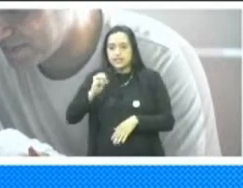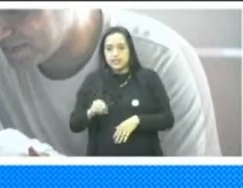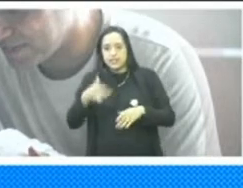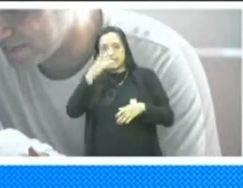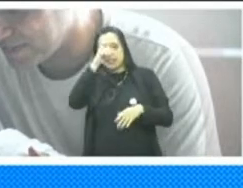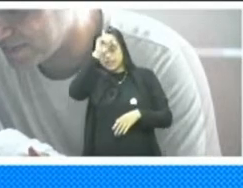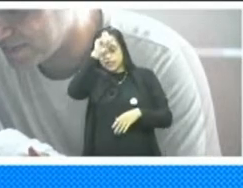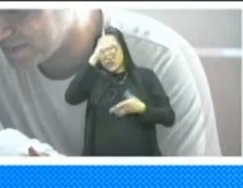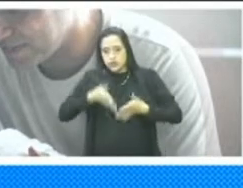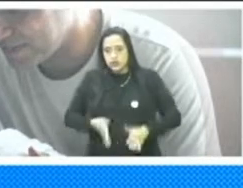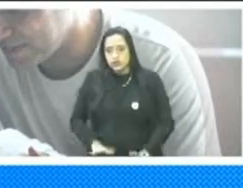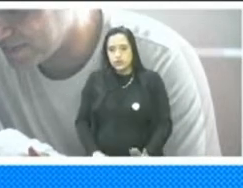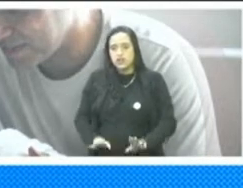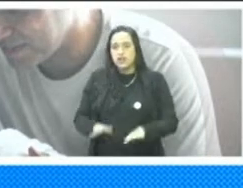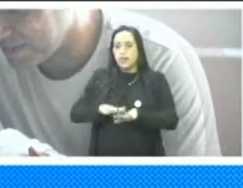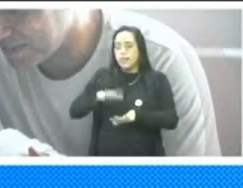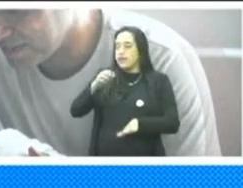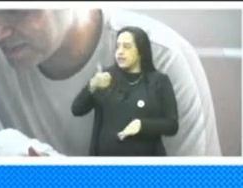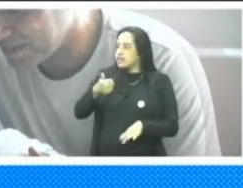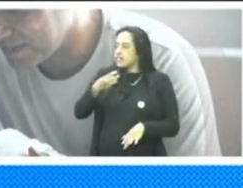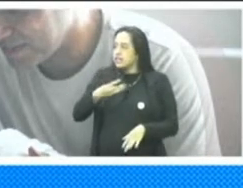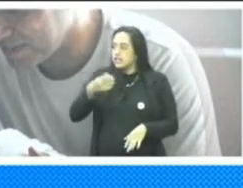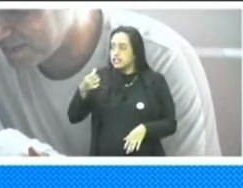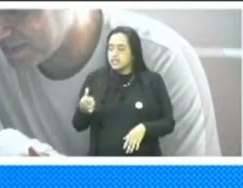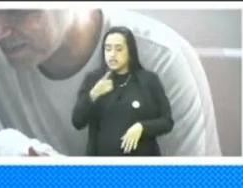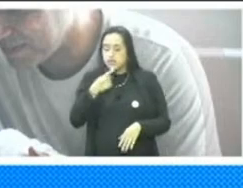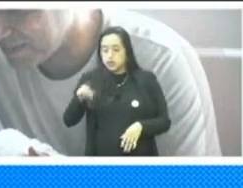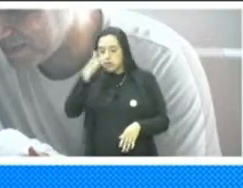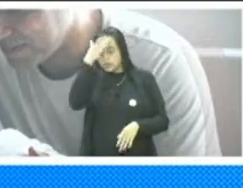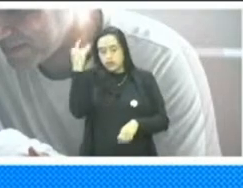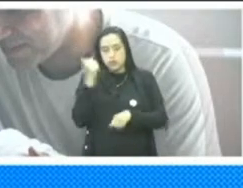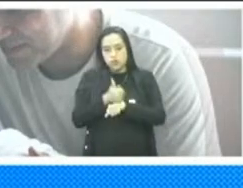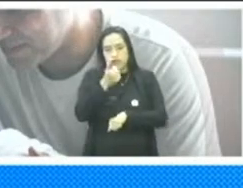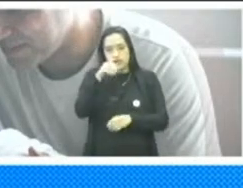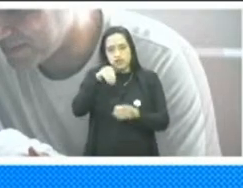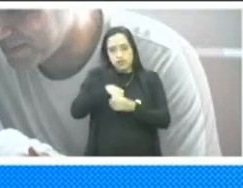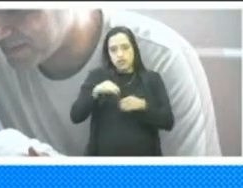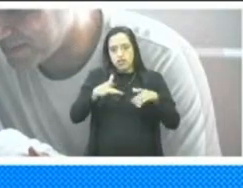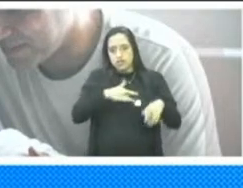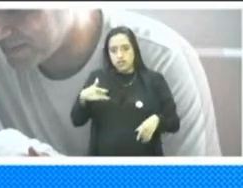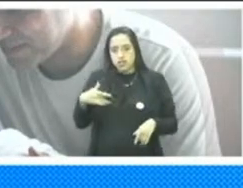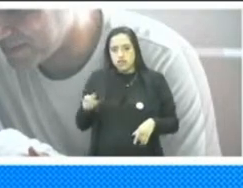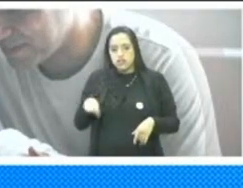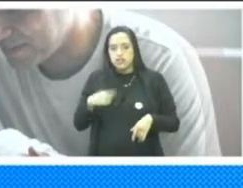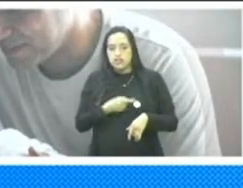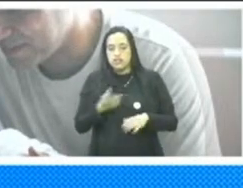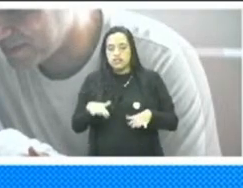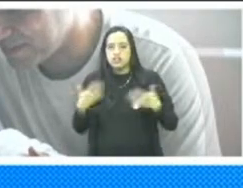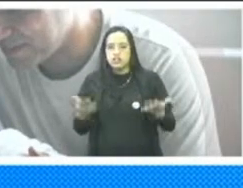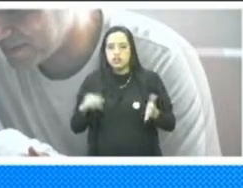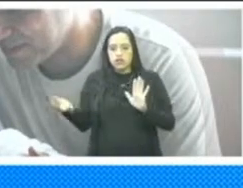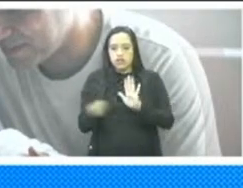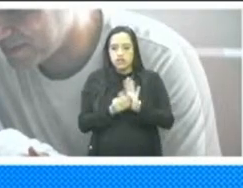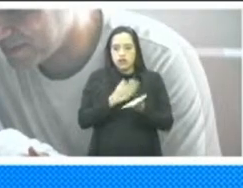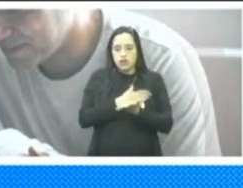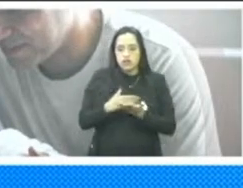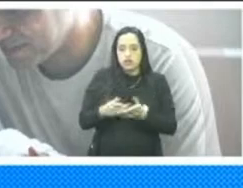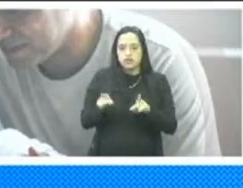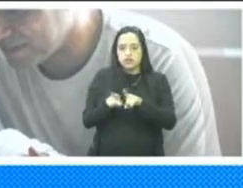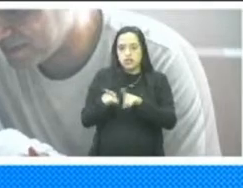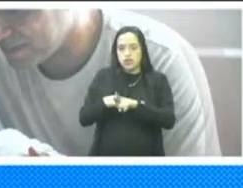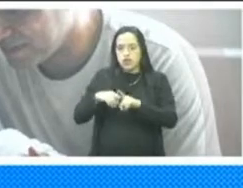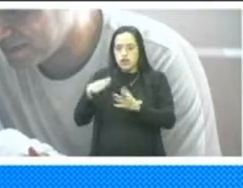de 66.000 profissionais foram atingidos, e nós, então, incluímos